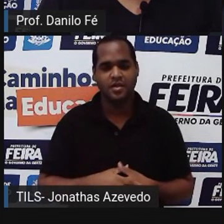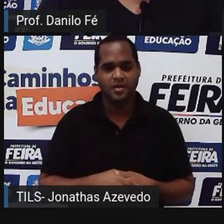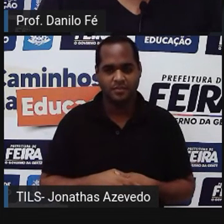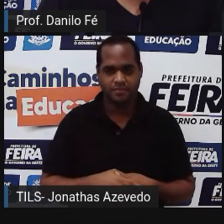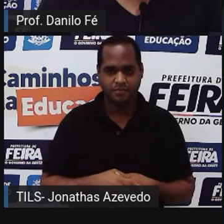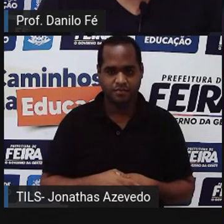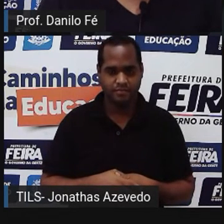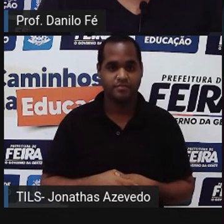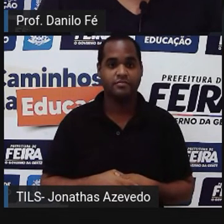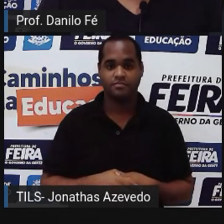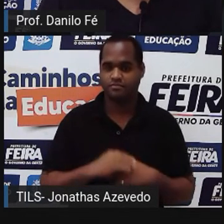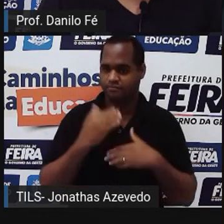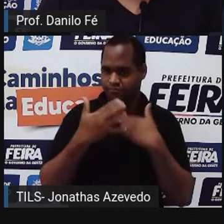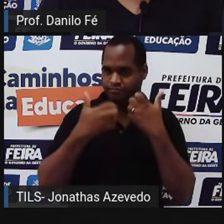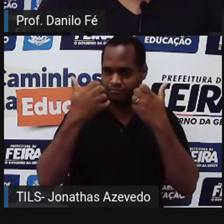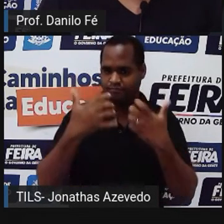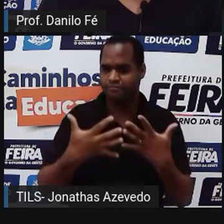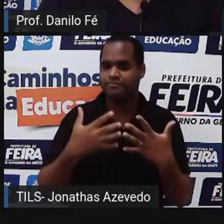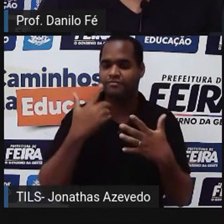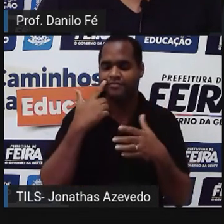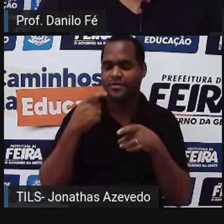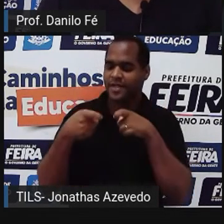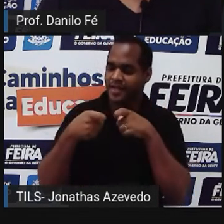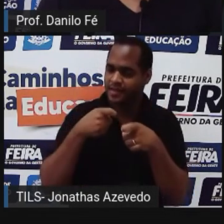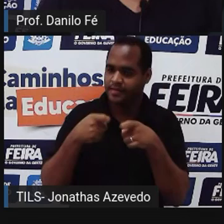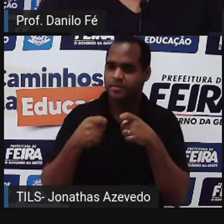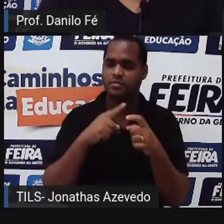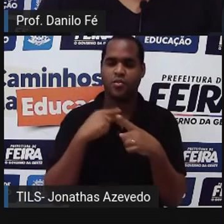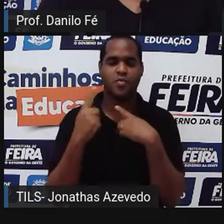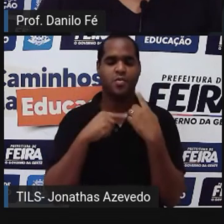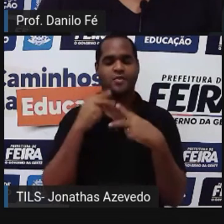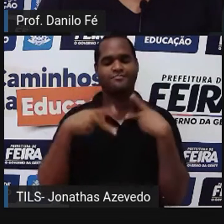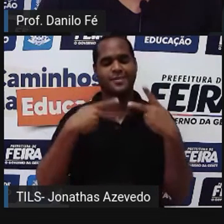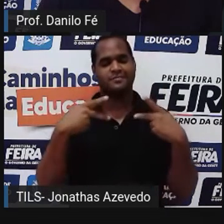E o grande legado dessa guerra são as mortes.